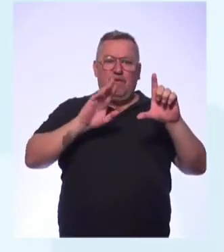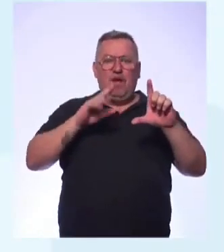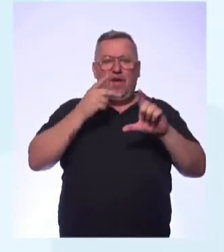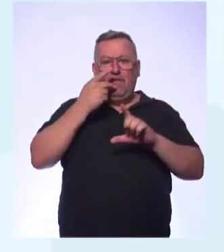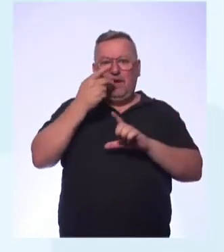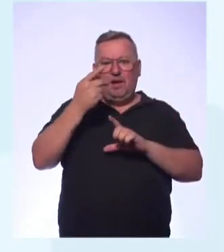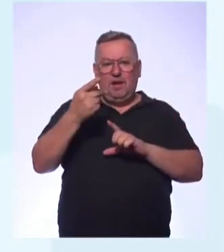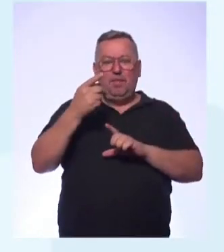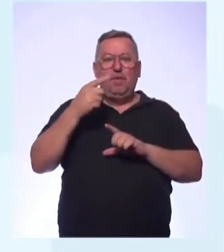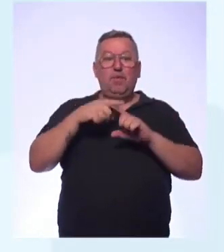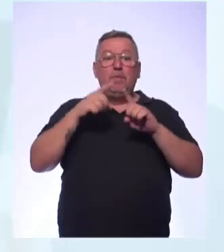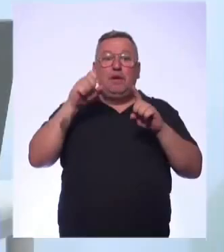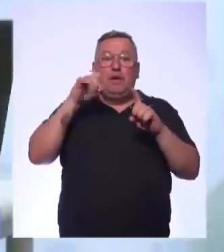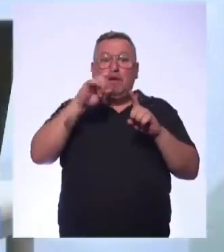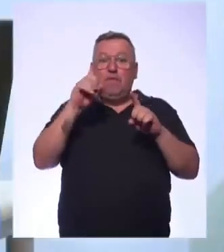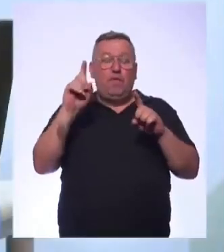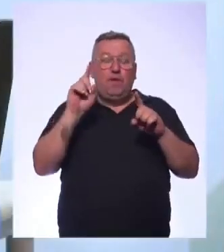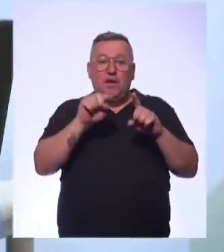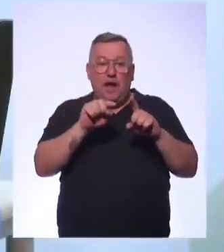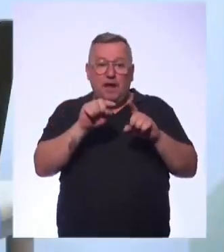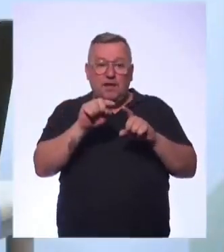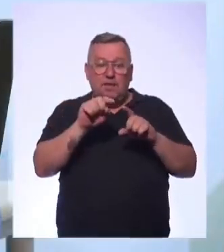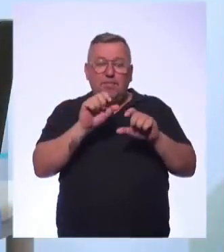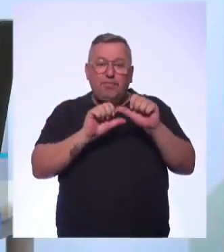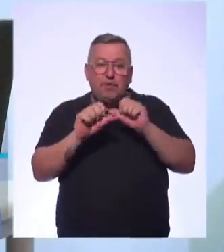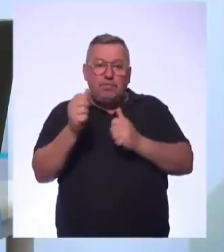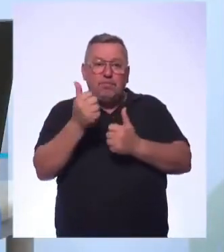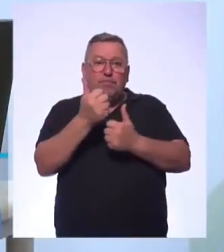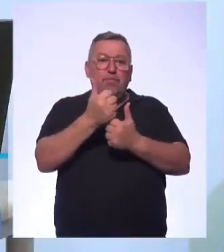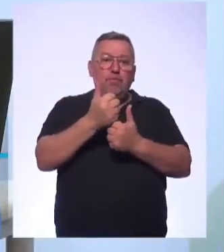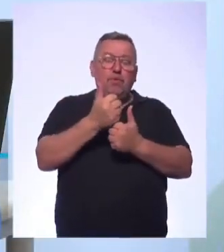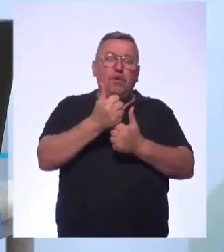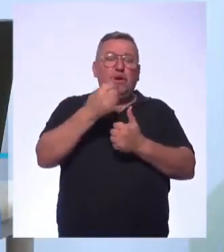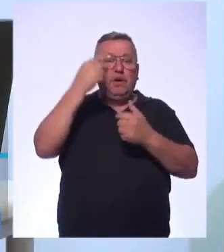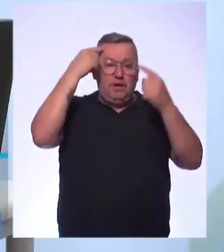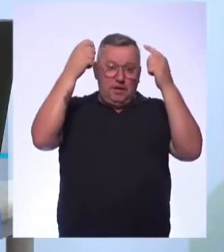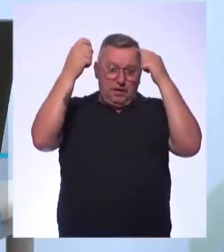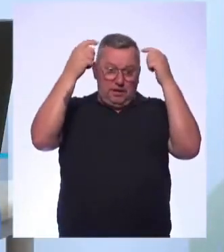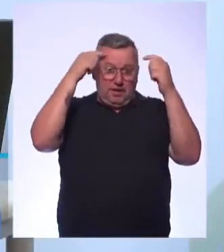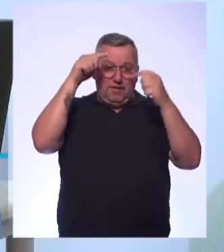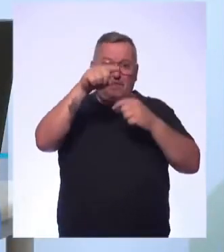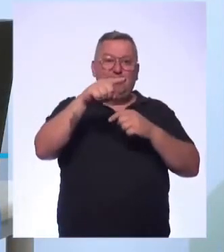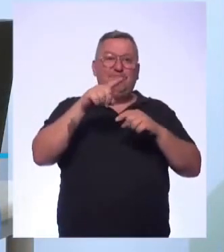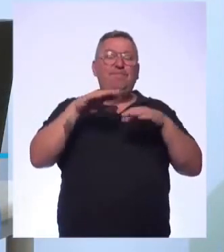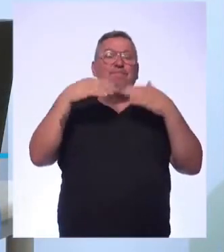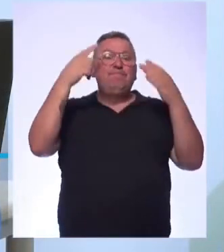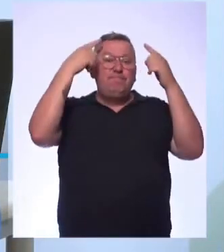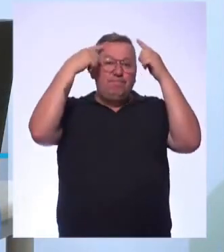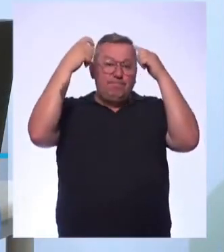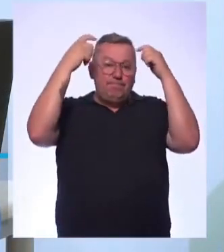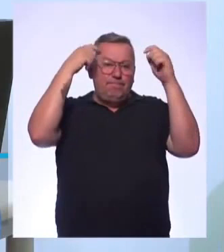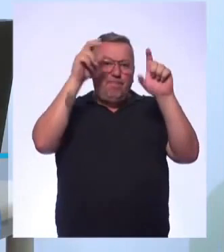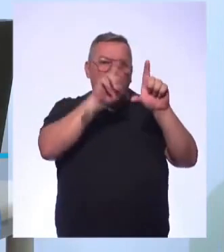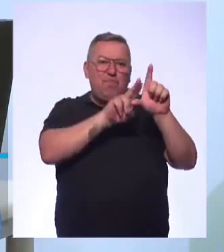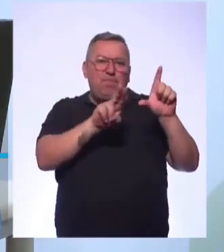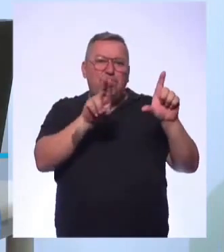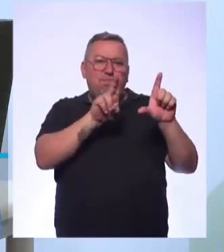mas se não fosse essa legenda que nós mencionamos na aula passada, sejam criativos aí. Qual legenda